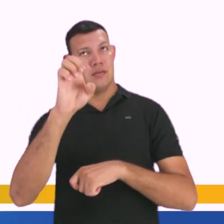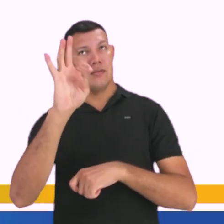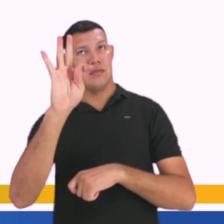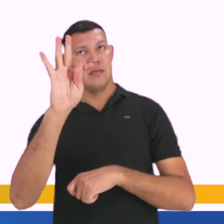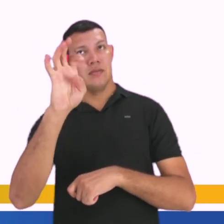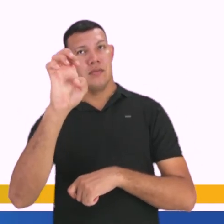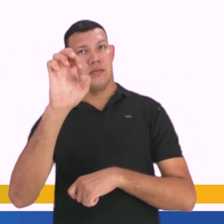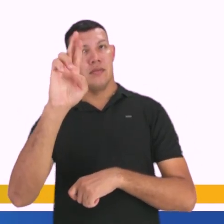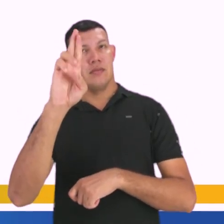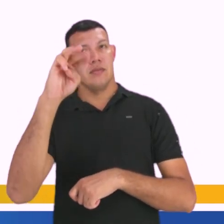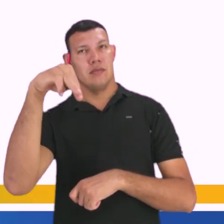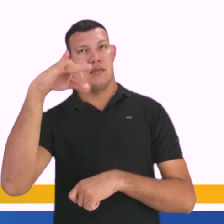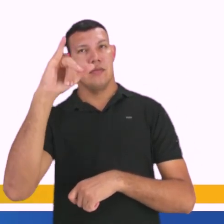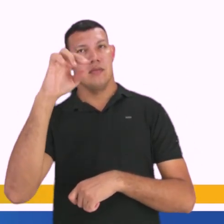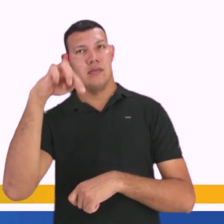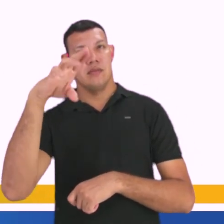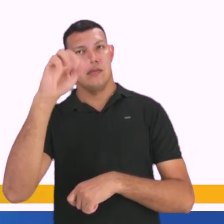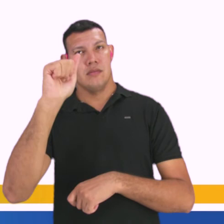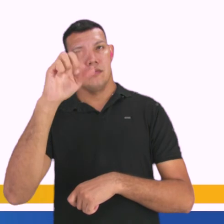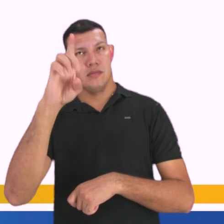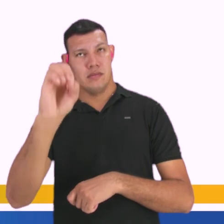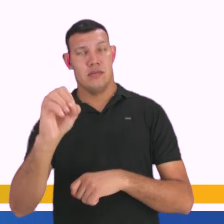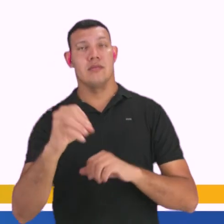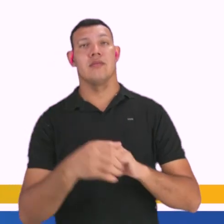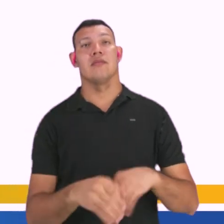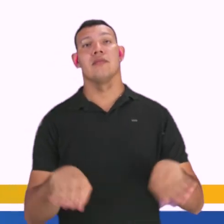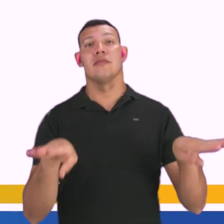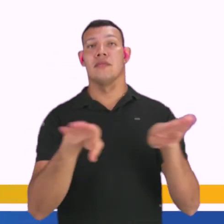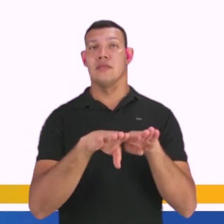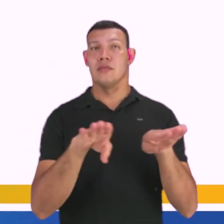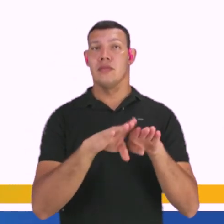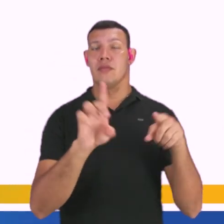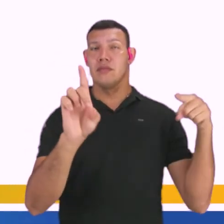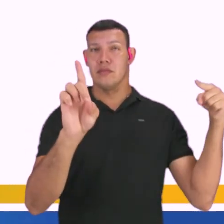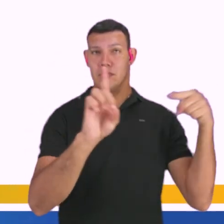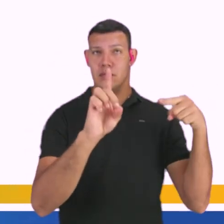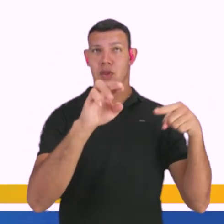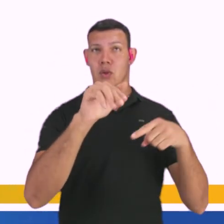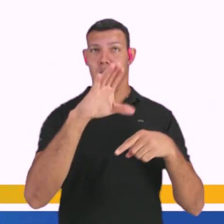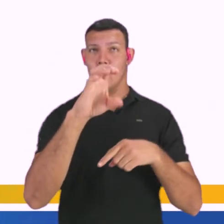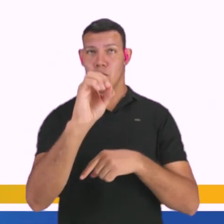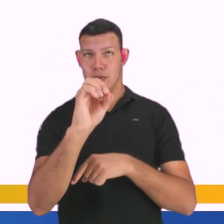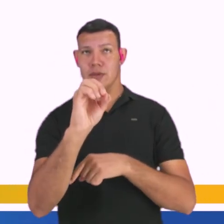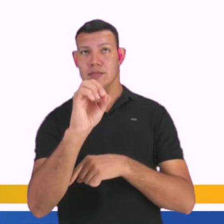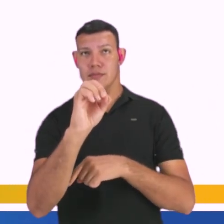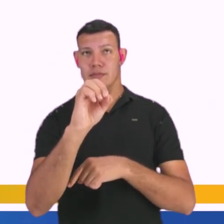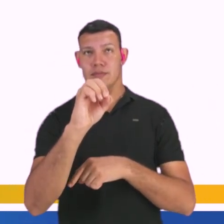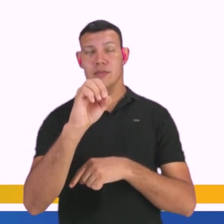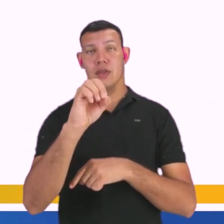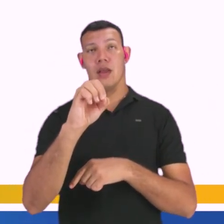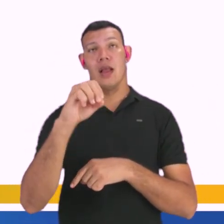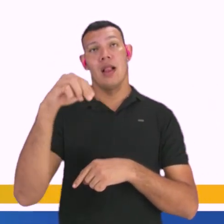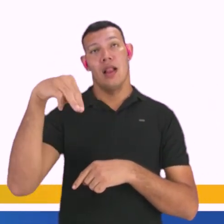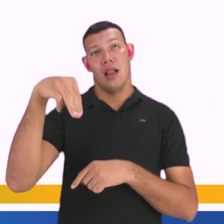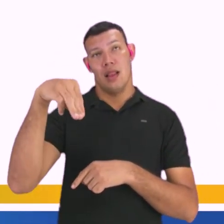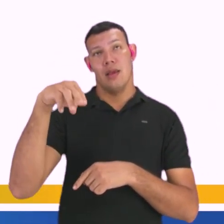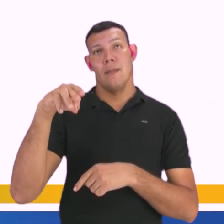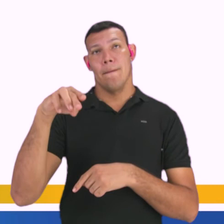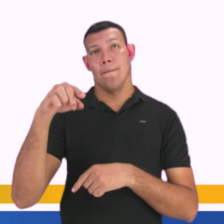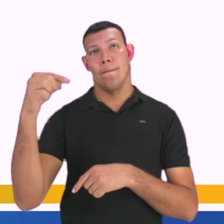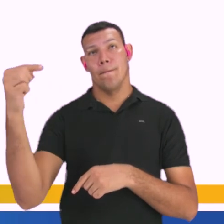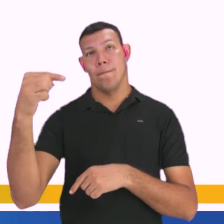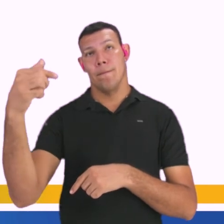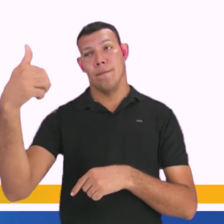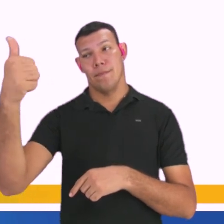temos um determinante que é igual a zero e aí quando você observa aí nós vamos ter um M que é igual a